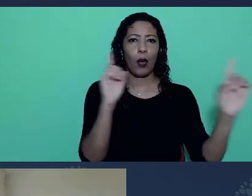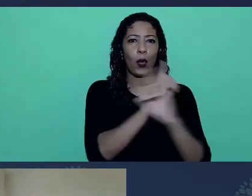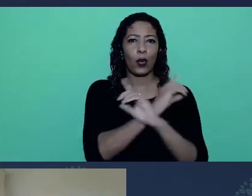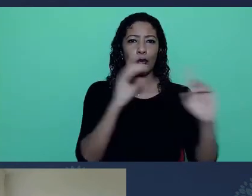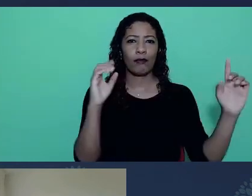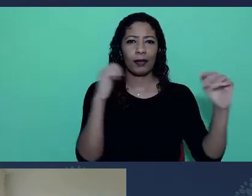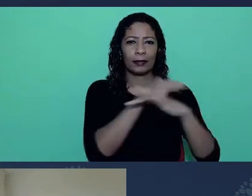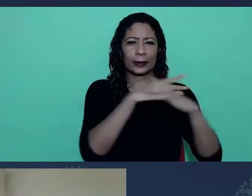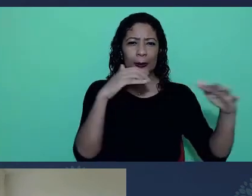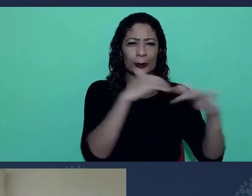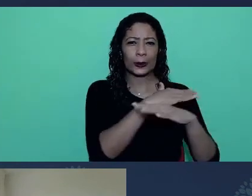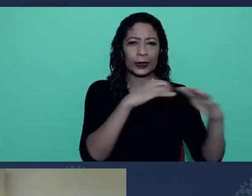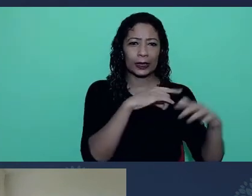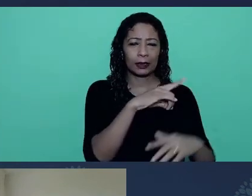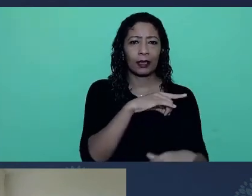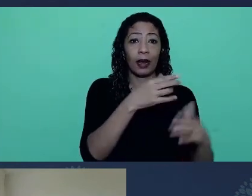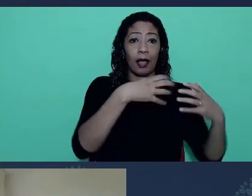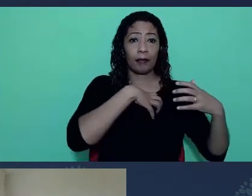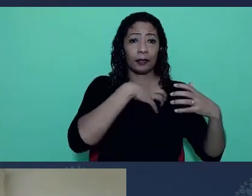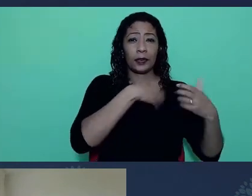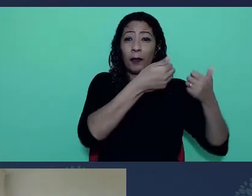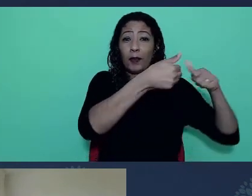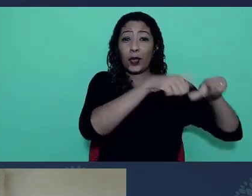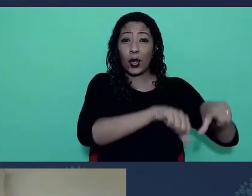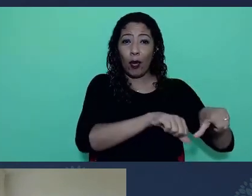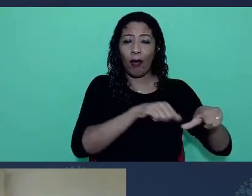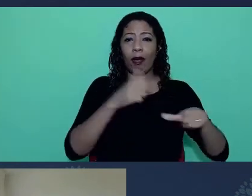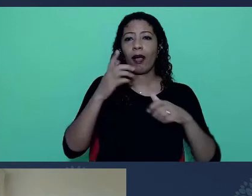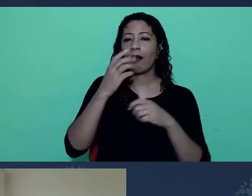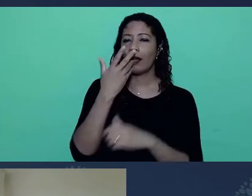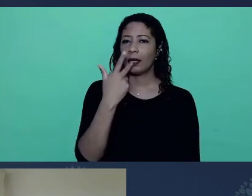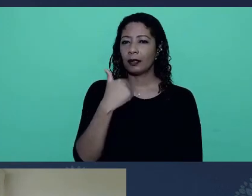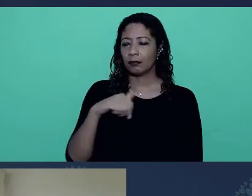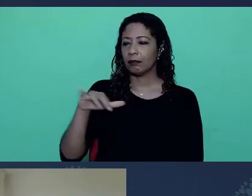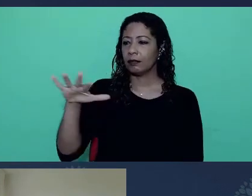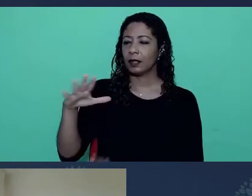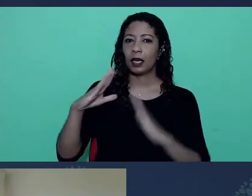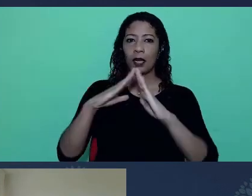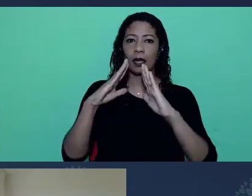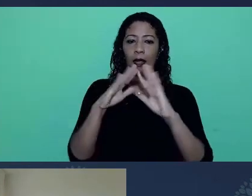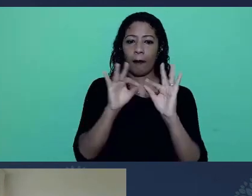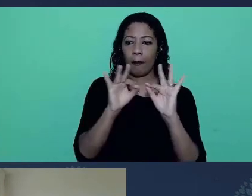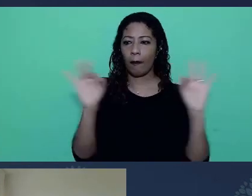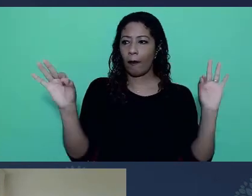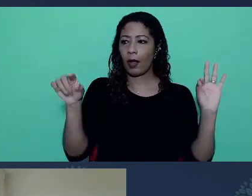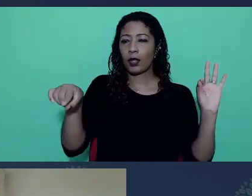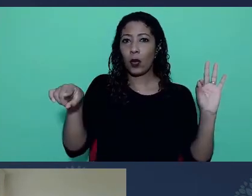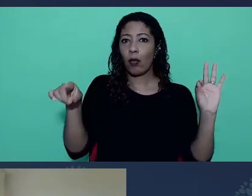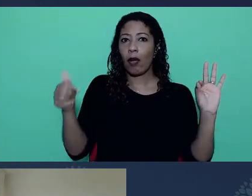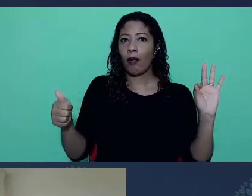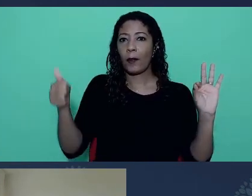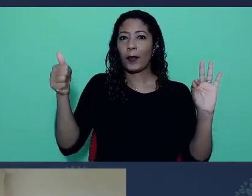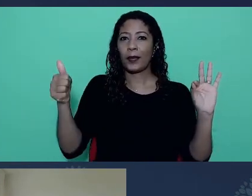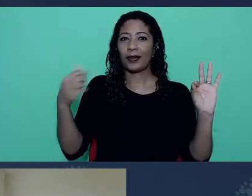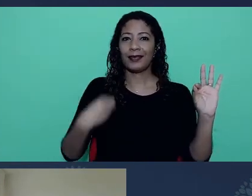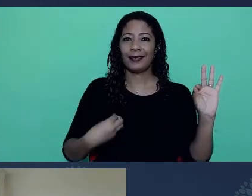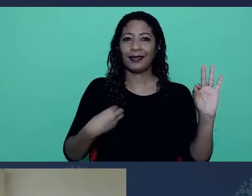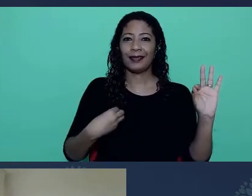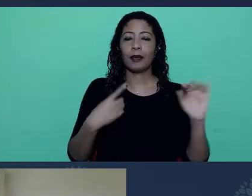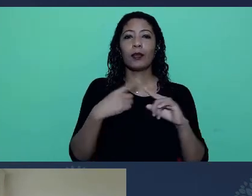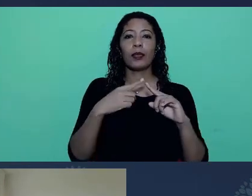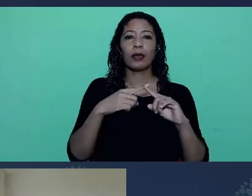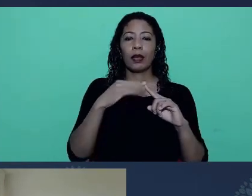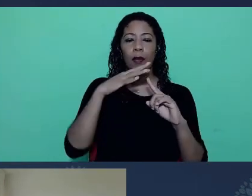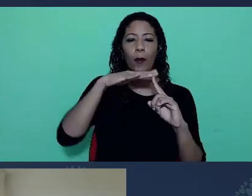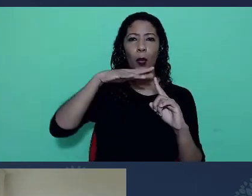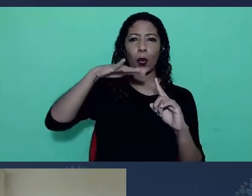do que aquelas crianças que moram mais distantes dessas rodovias, por exemplo, né? Todos os ambientes de menor poluição, não